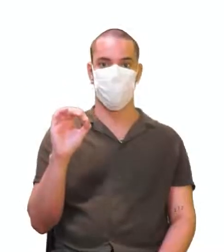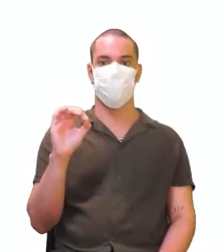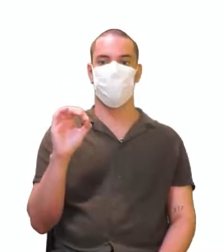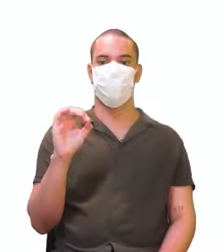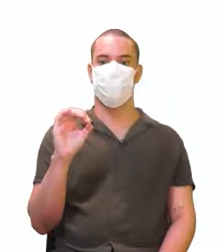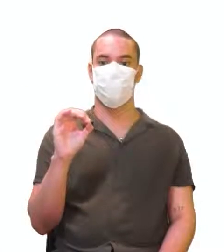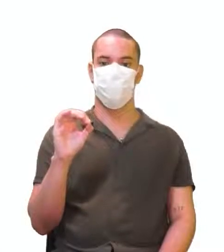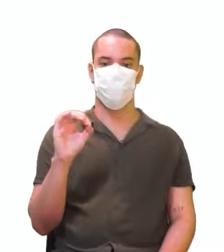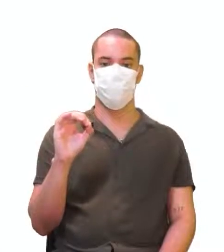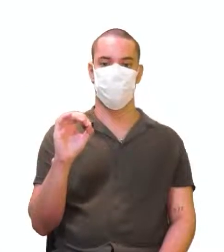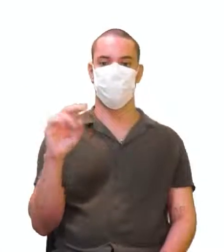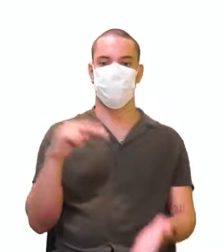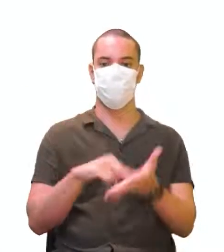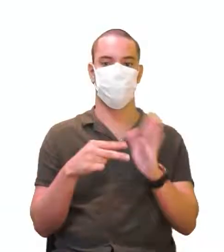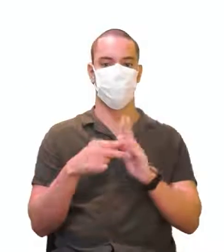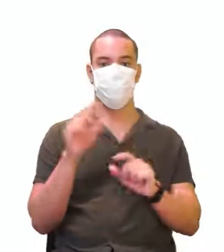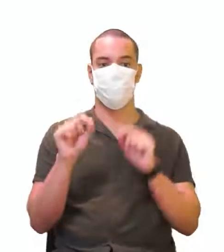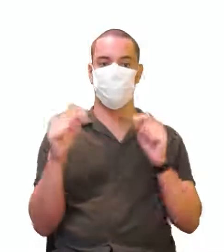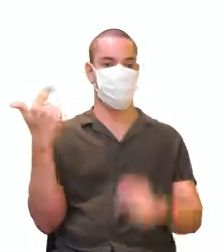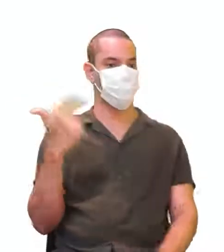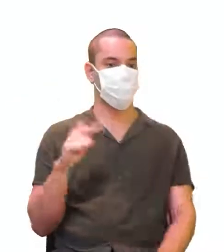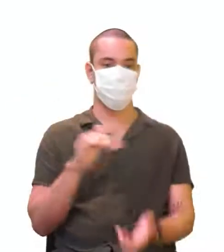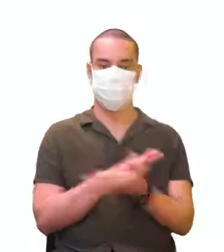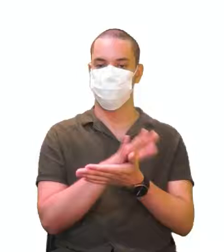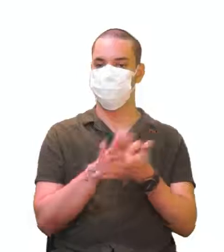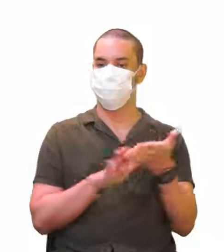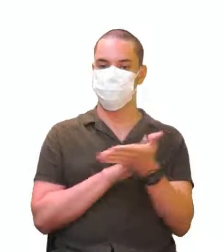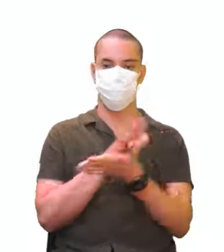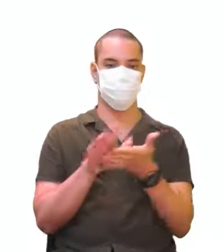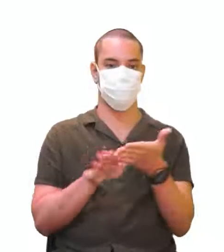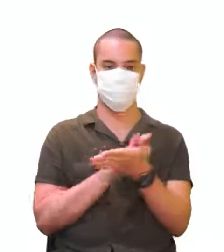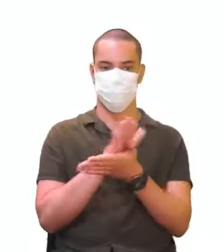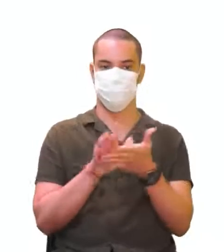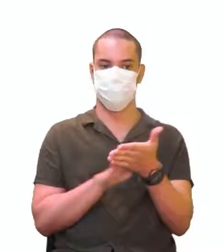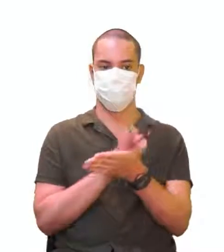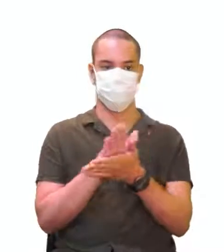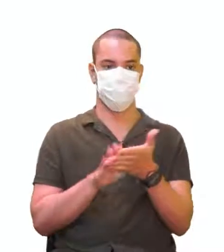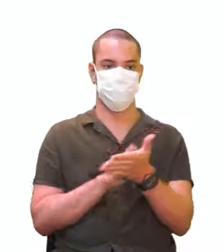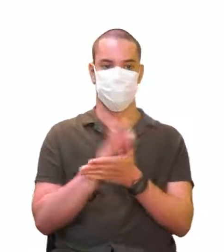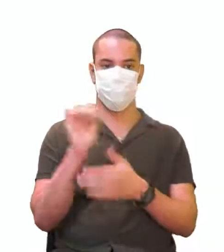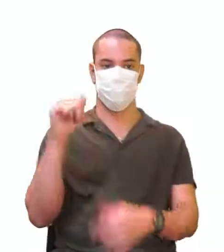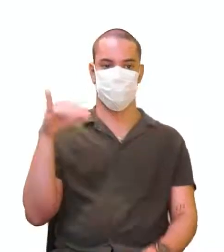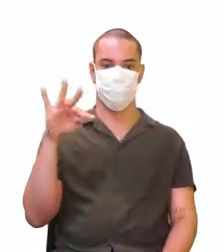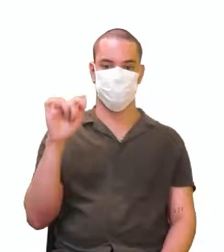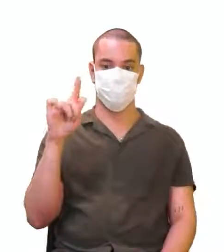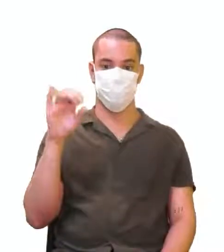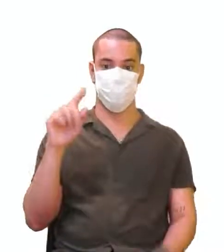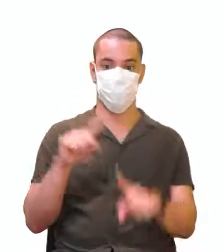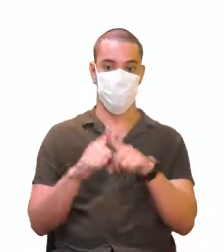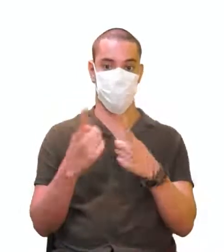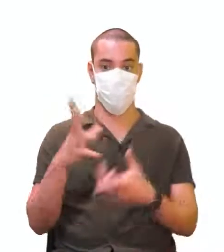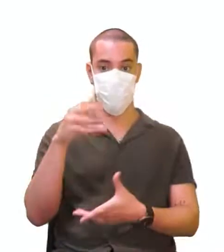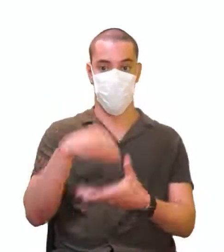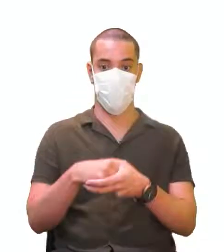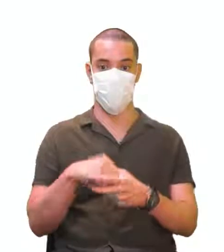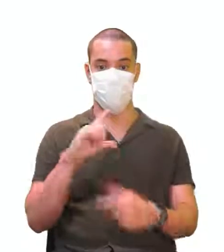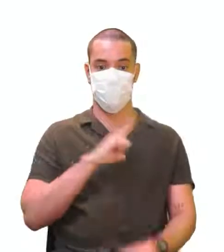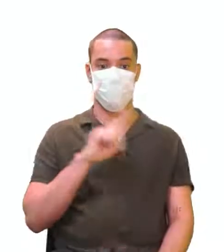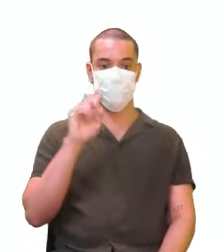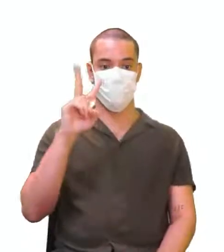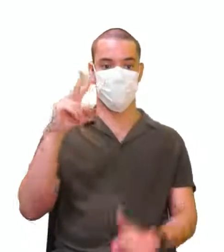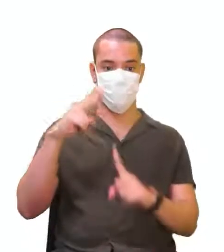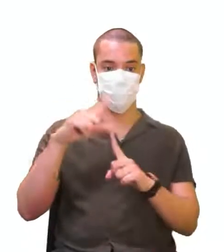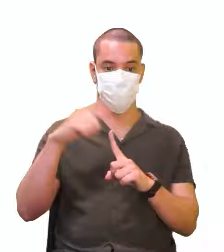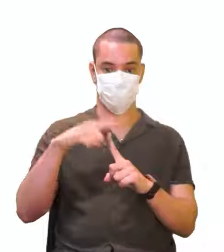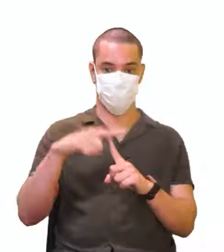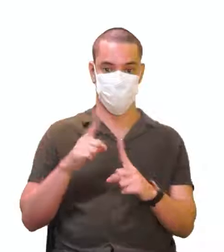zero mesmo, tá? Você não tem nenhum tipo de antígenos, mas você tem no seu plasma os dois tipos